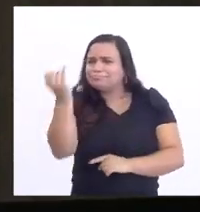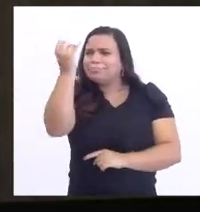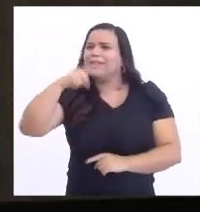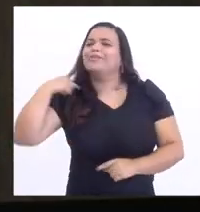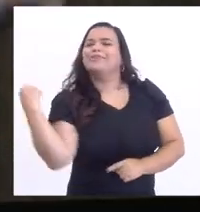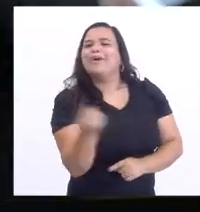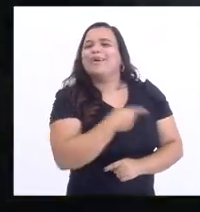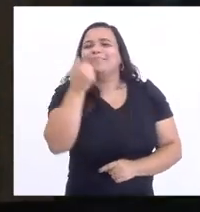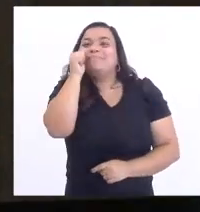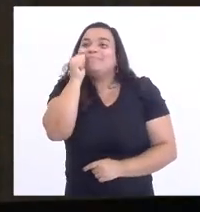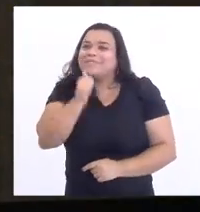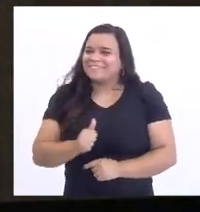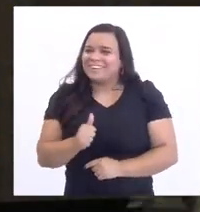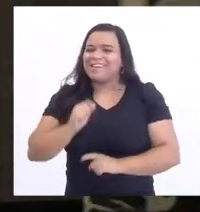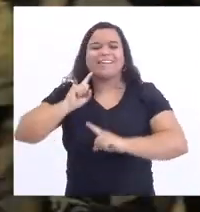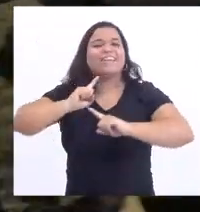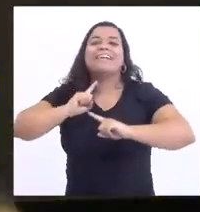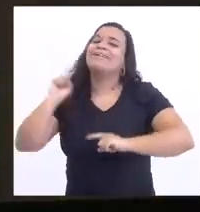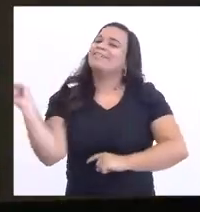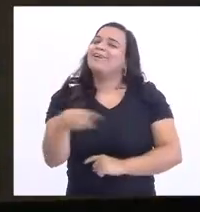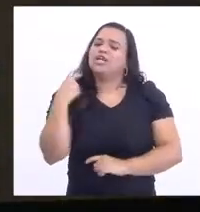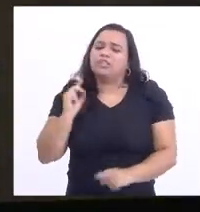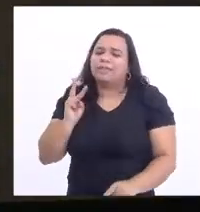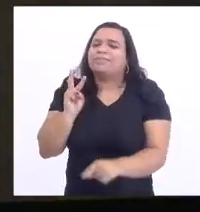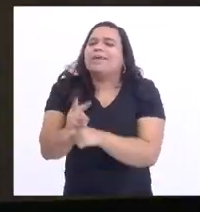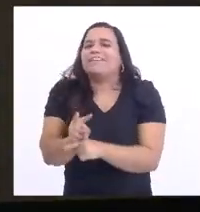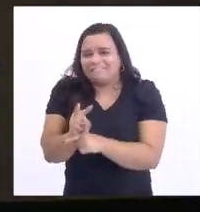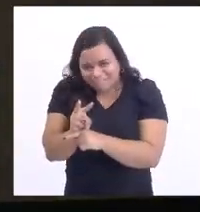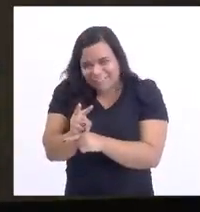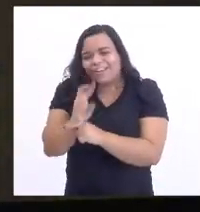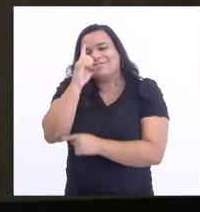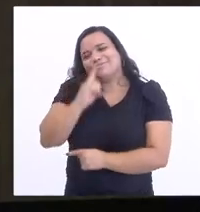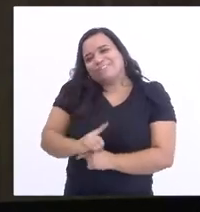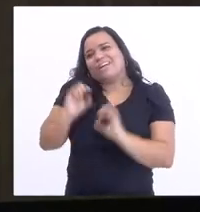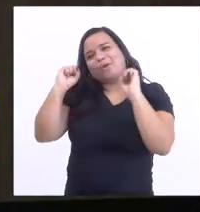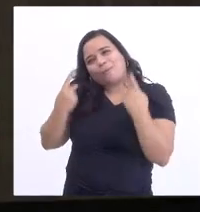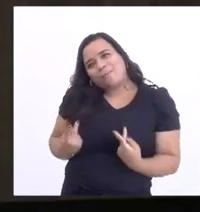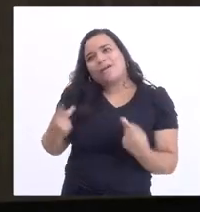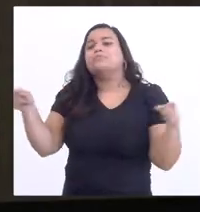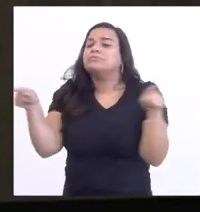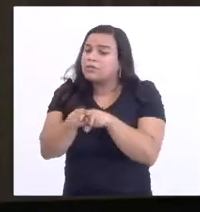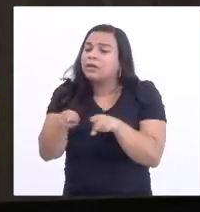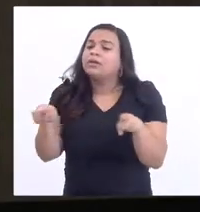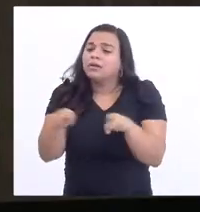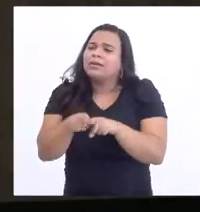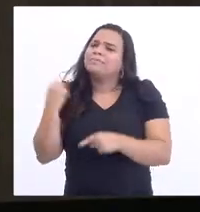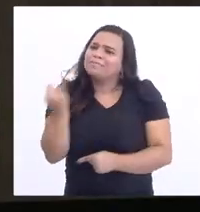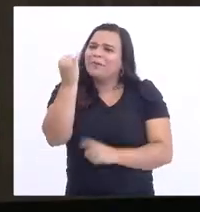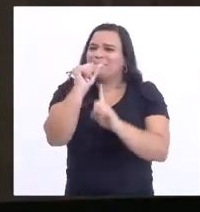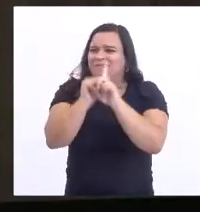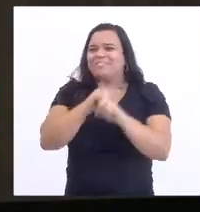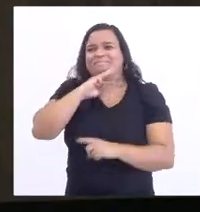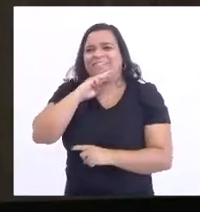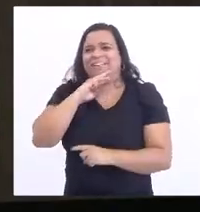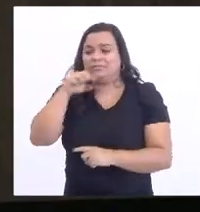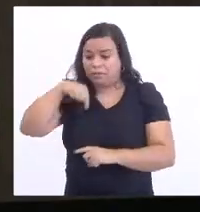nós mulheres, para nós defensoras e defensores dos direitos humanos também. Essa